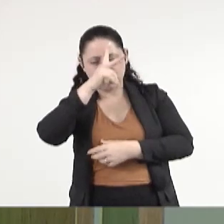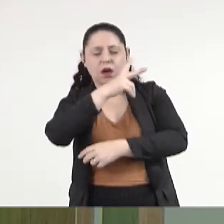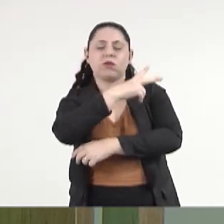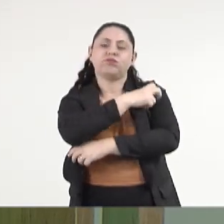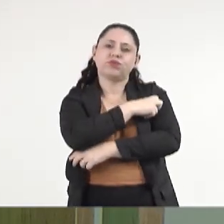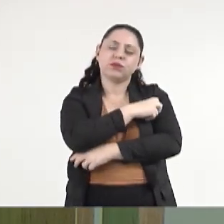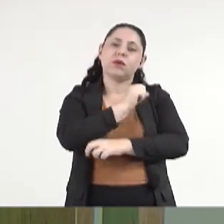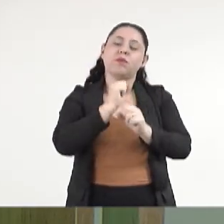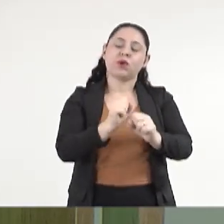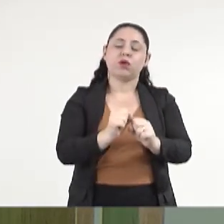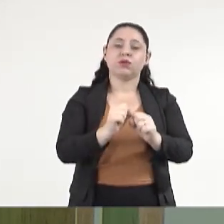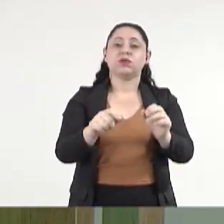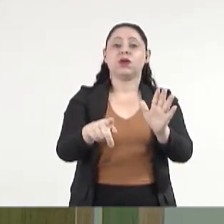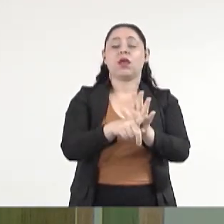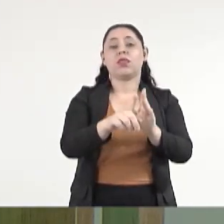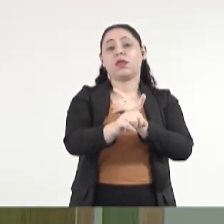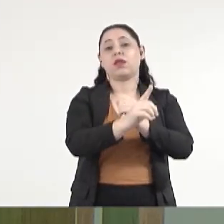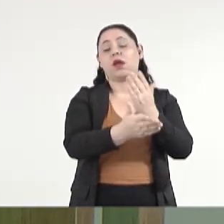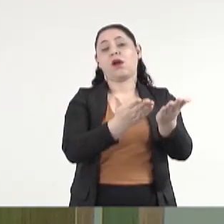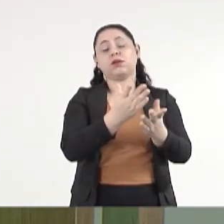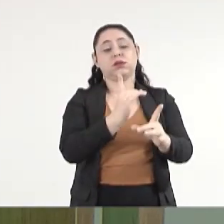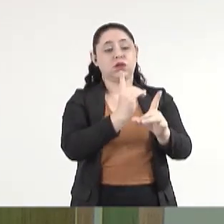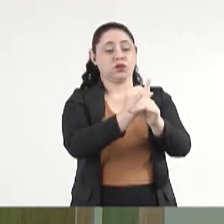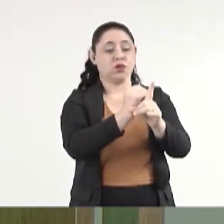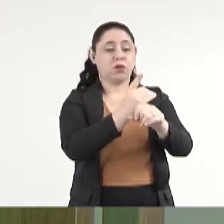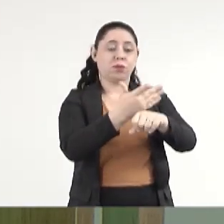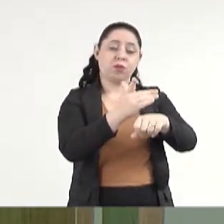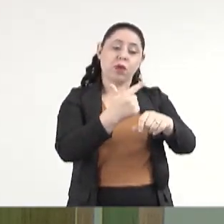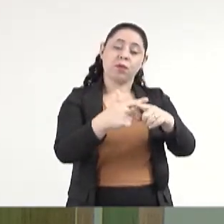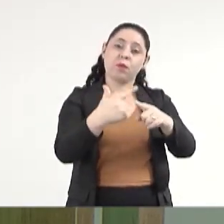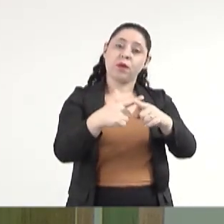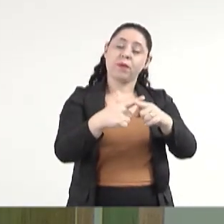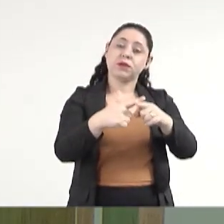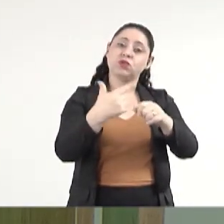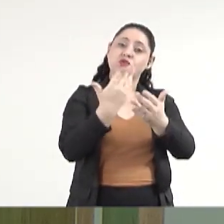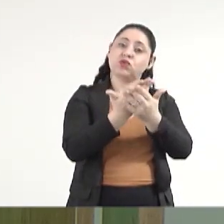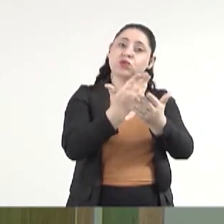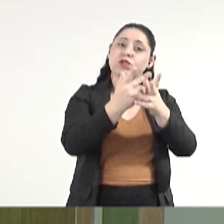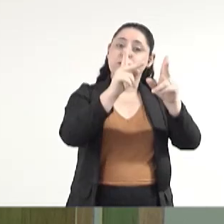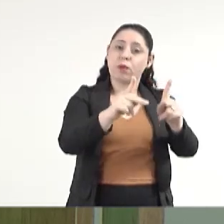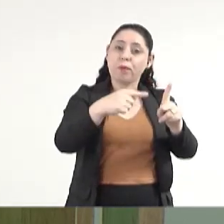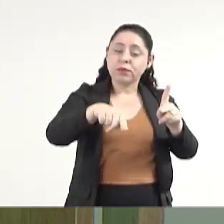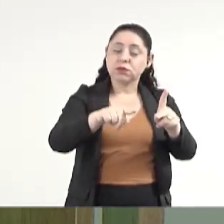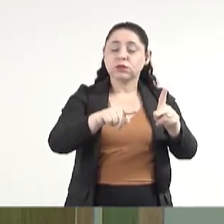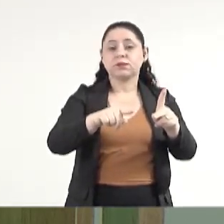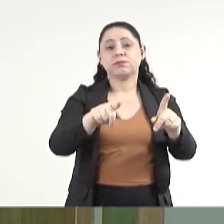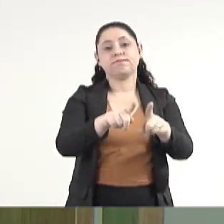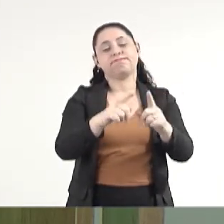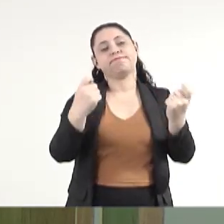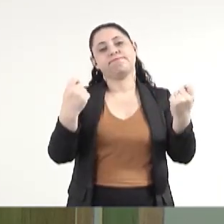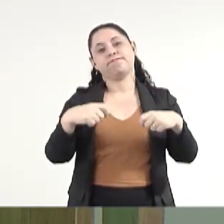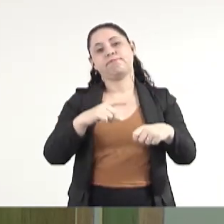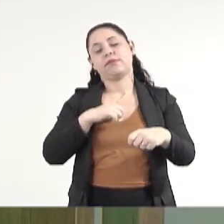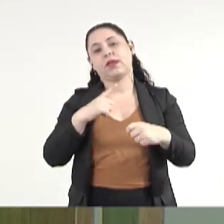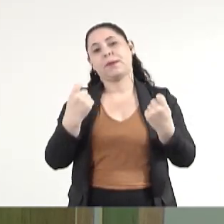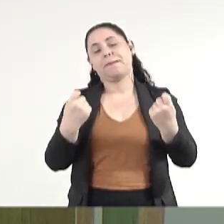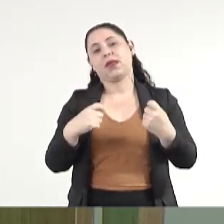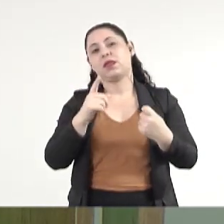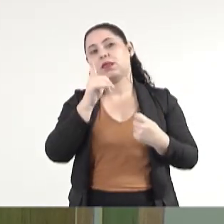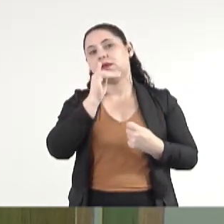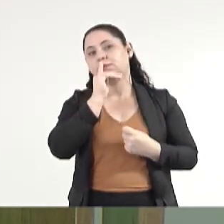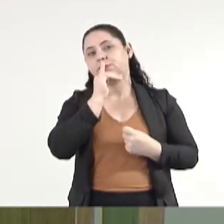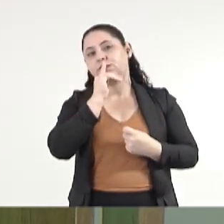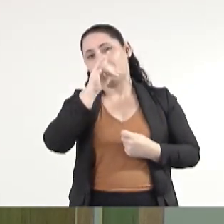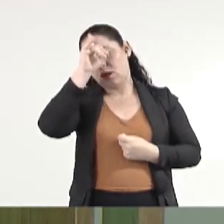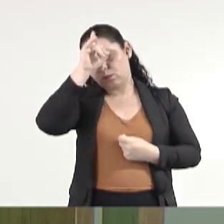para atender a população, que identifique os problemas de saúde da população, que estude essa população. A gente também tem uma demanda de